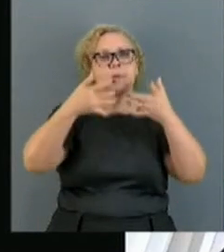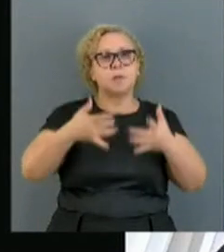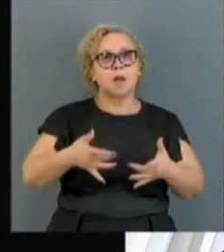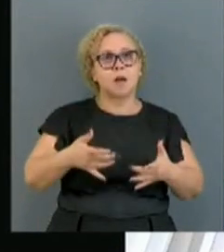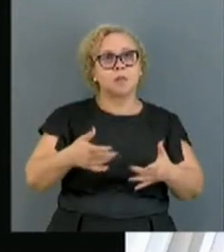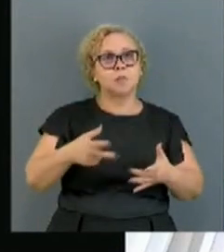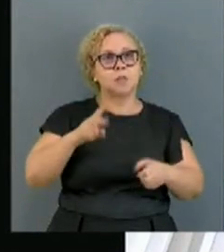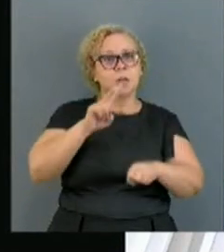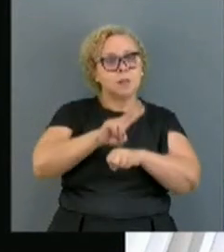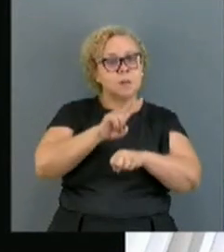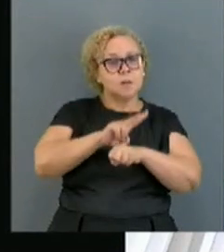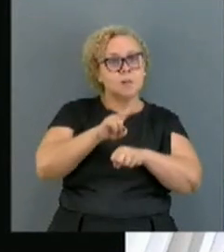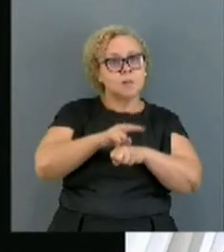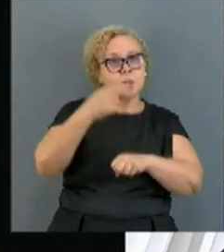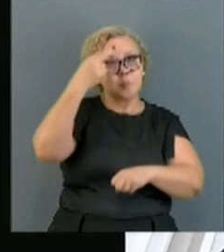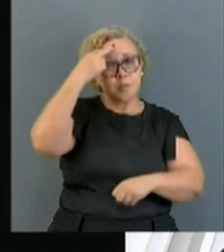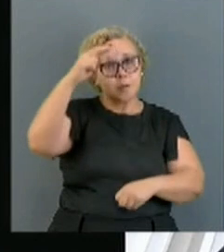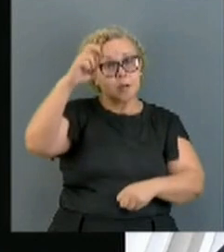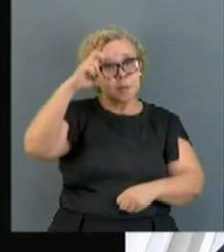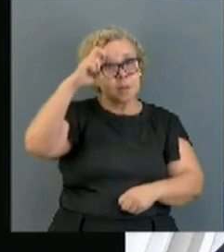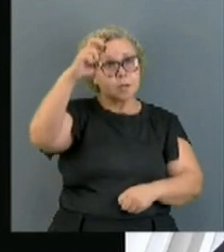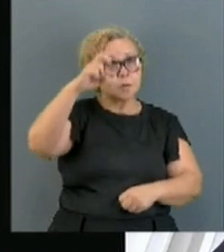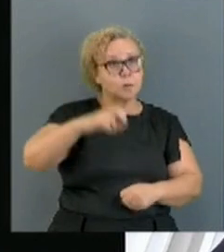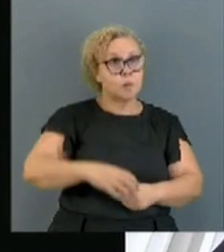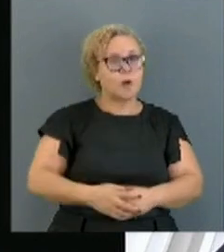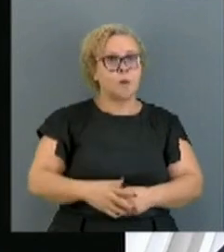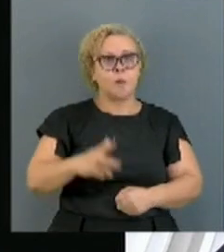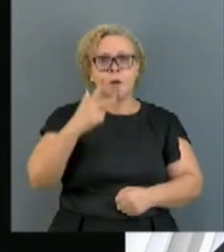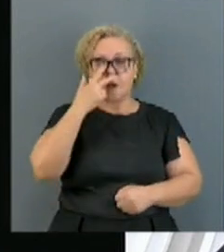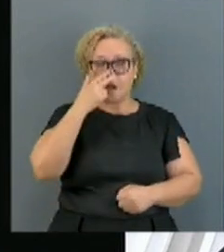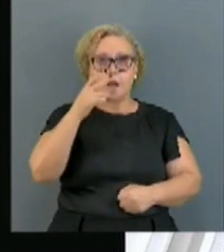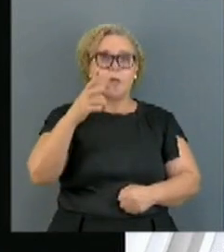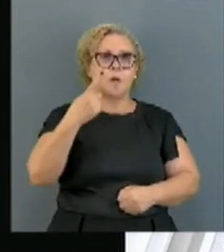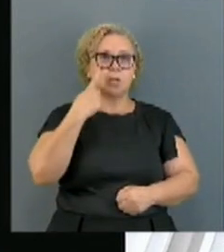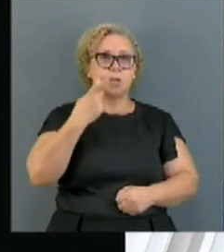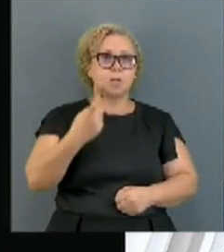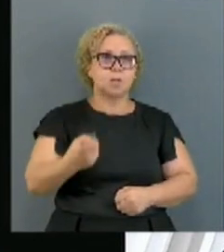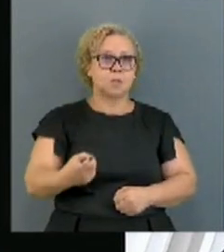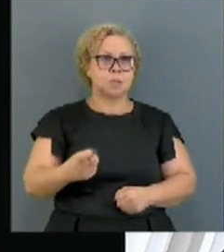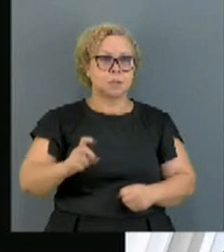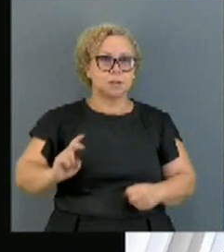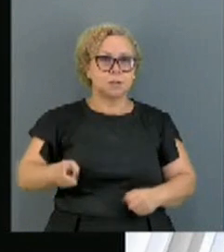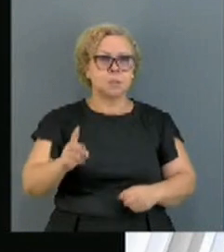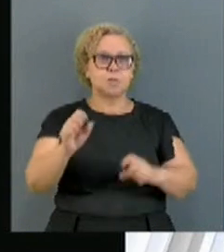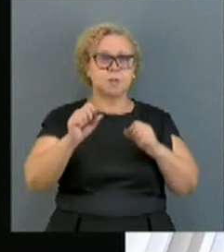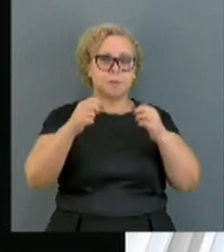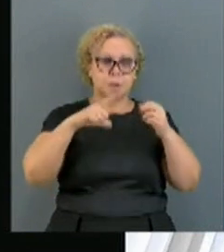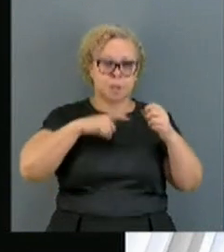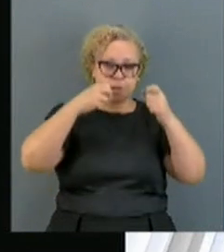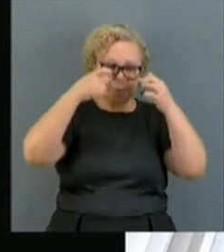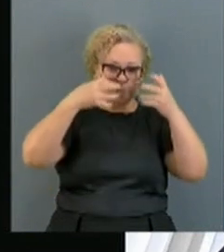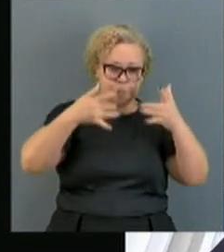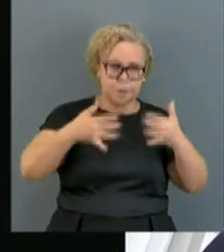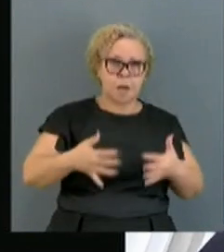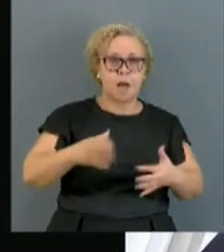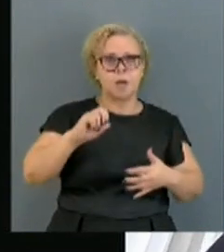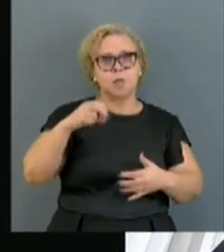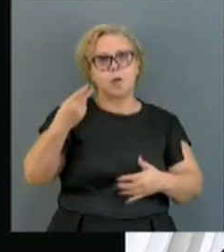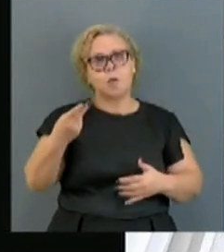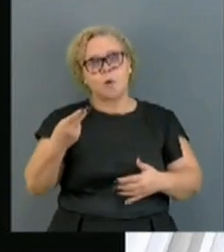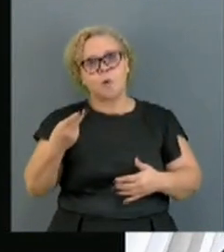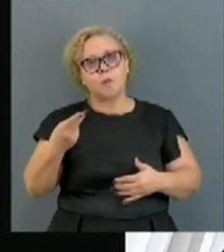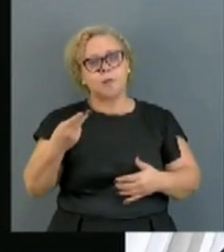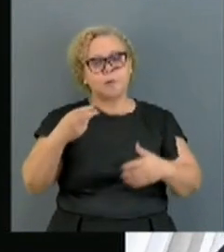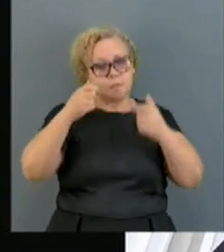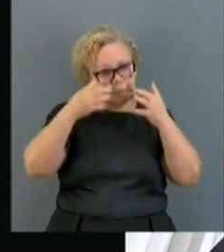preservação da propriedade intelectual. Eu achei bem interessante que todas as vezes que o tema explicabilidade e interpretabilidade foi